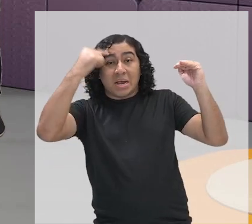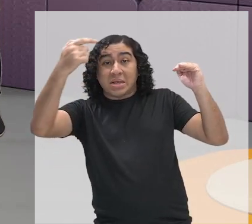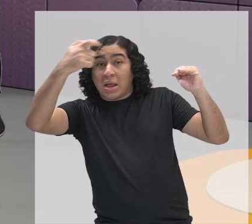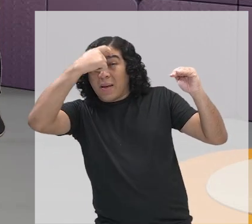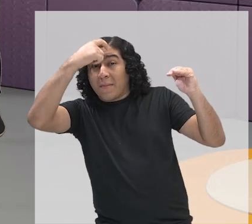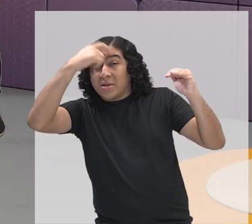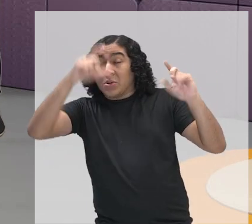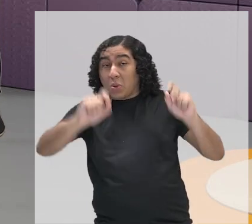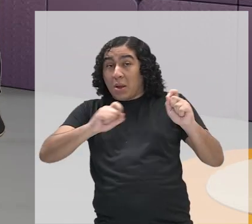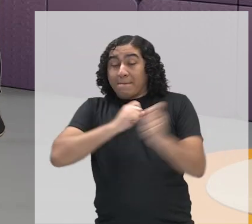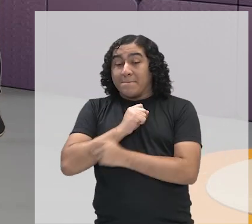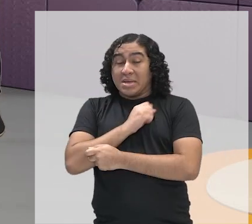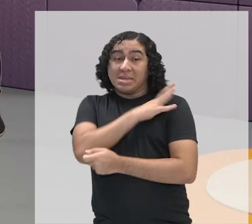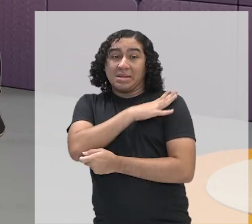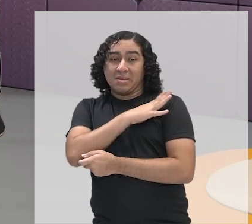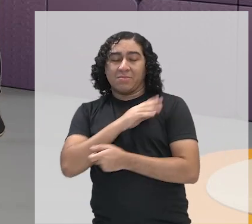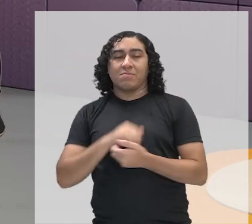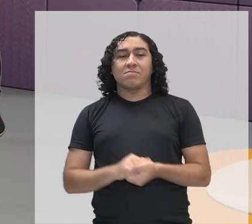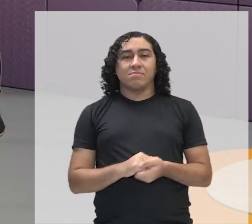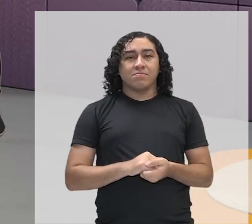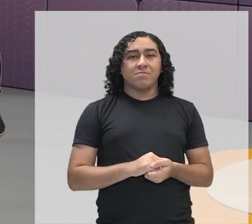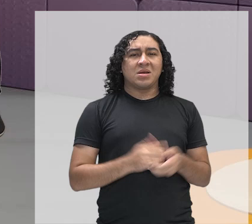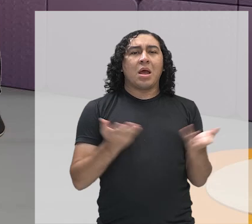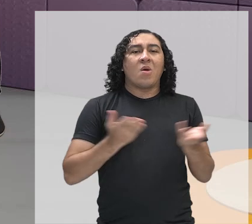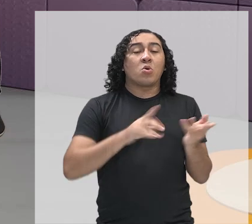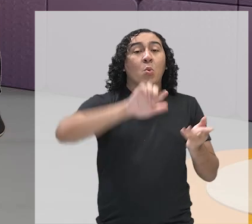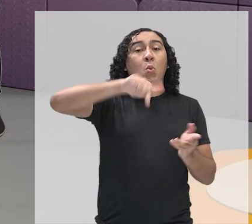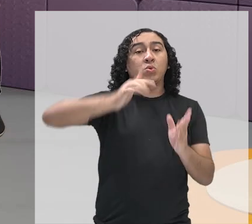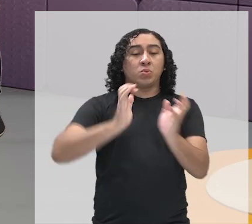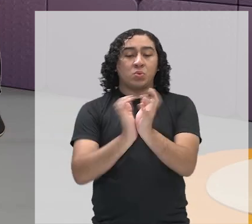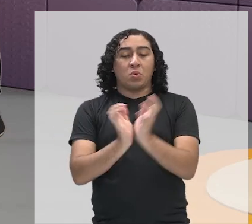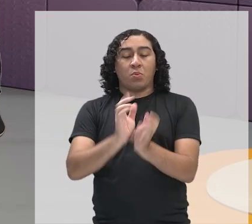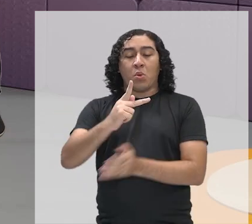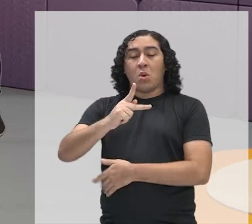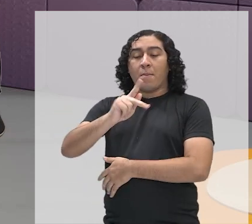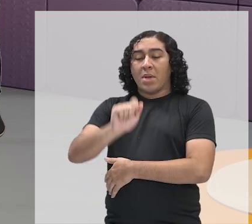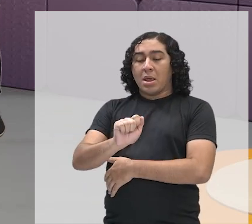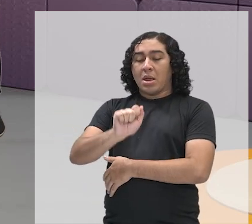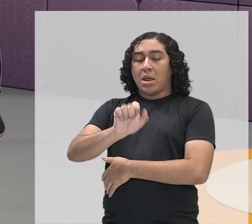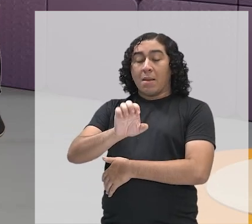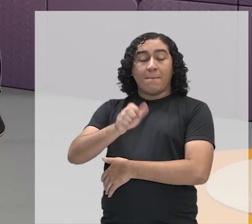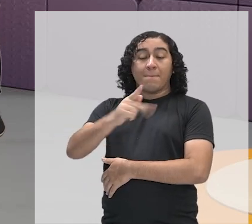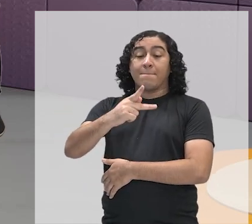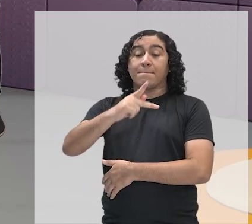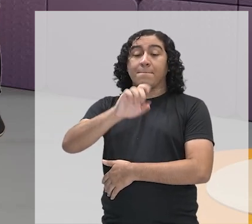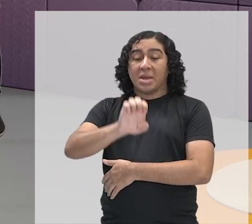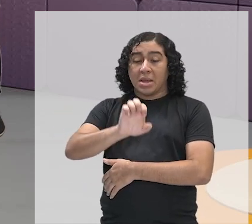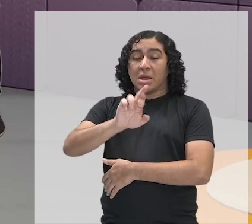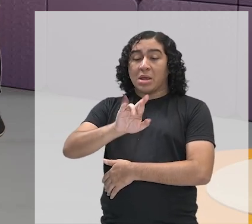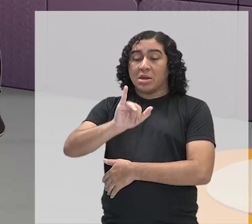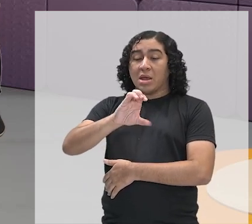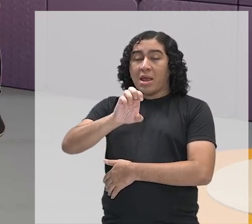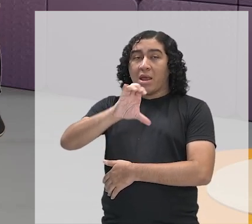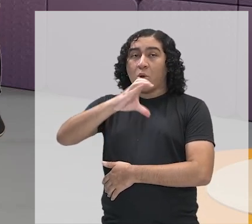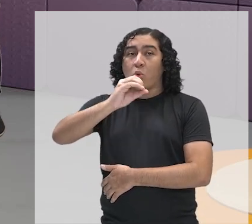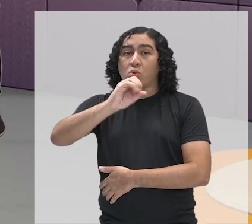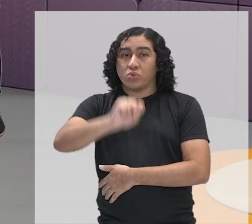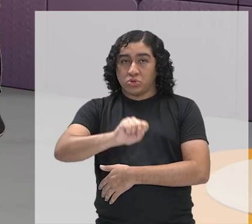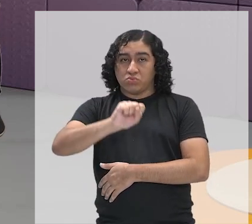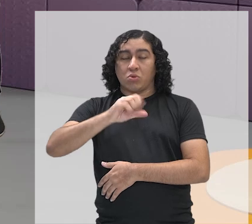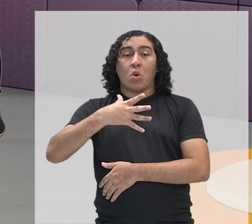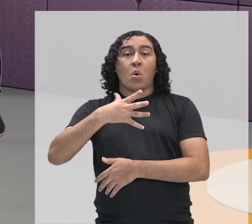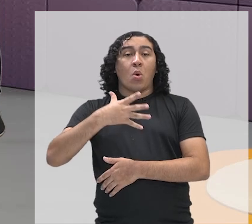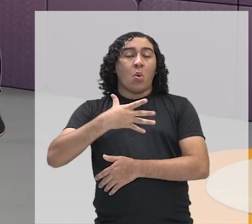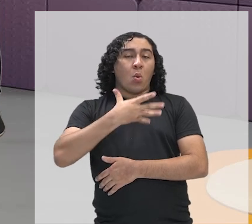ver agora quem eram professora os periecos, tá? Os periecos eram todos homens livres que